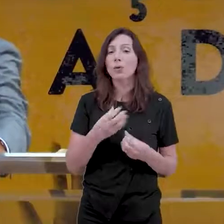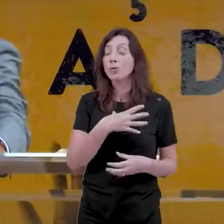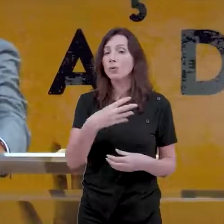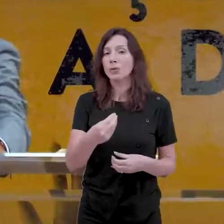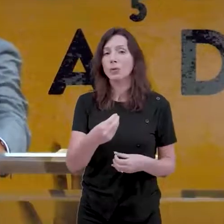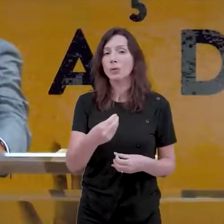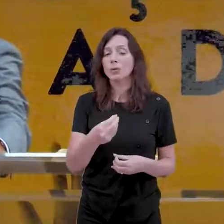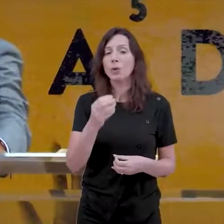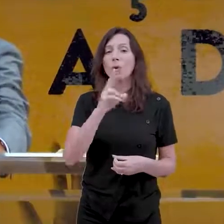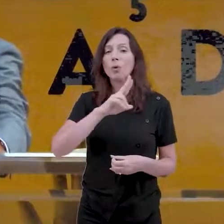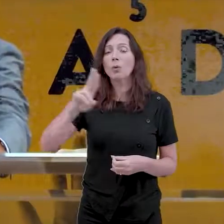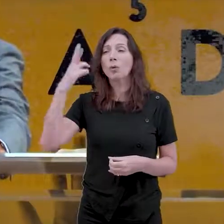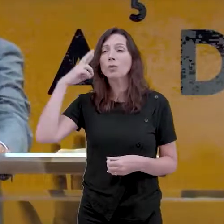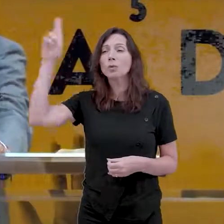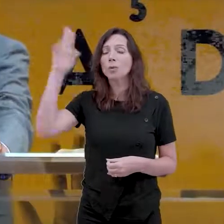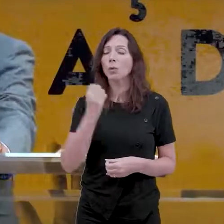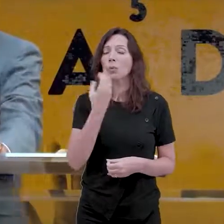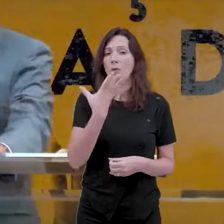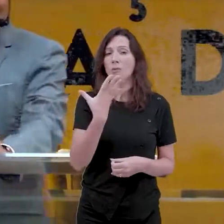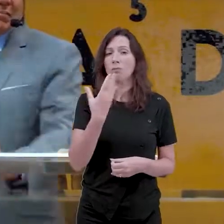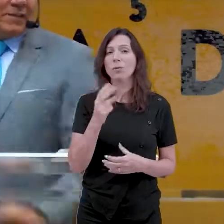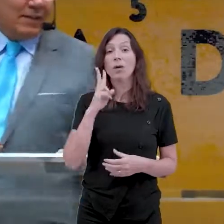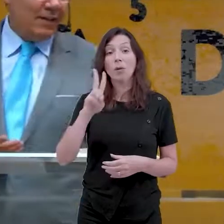Eu fico olhando um homem como John Bunyan,